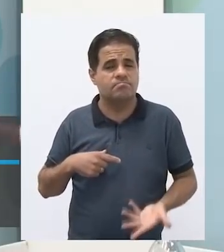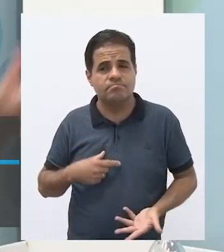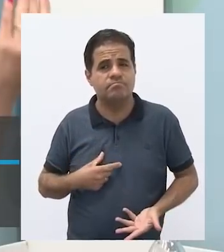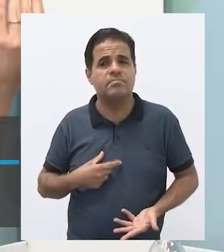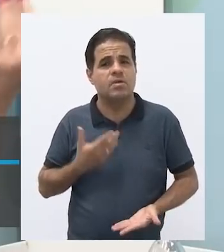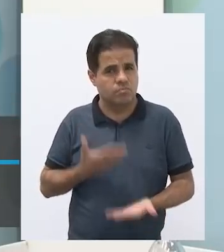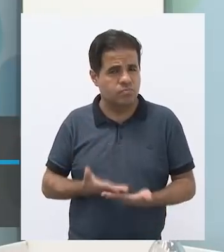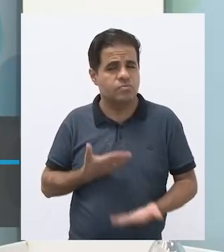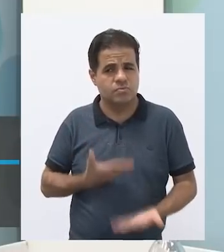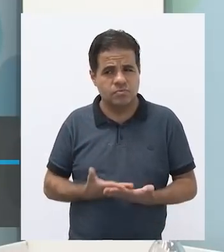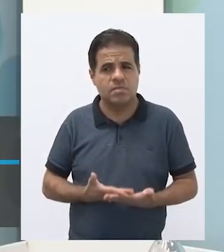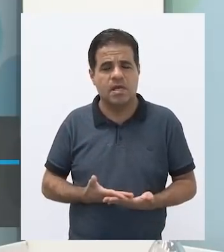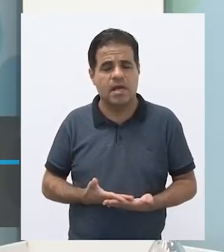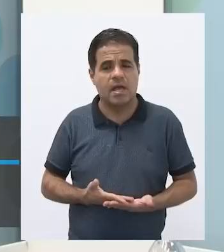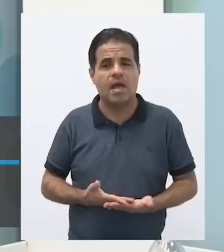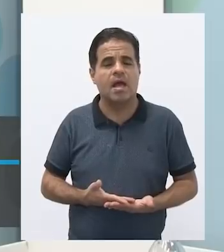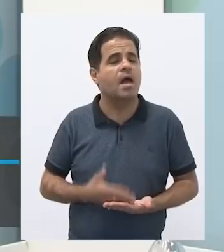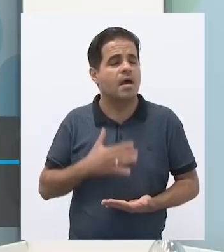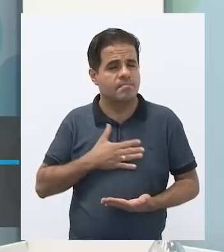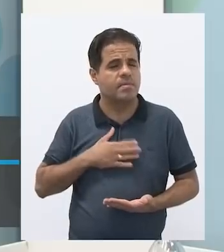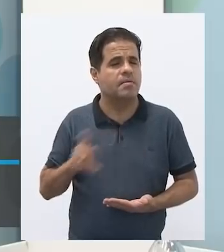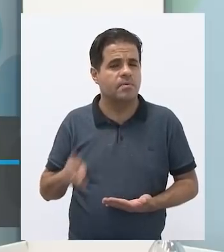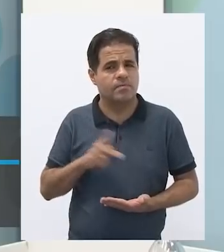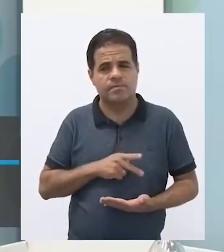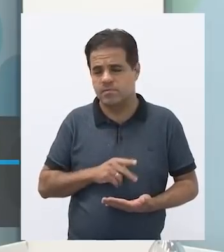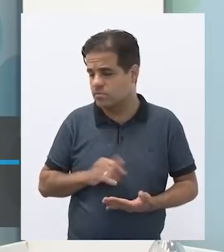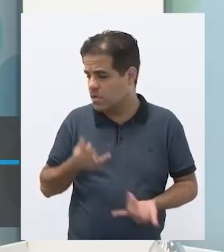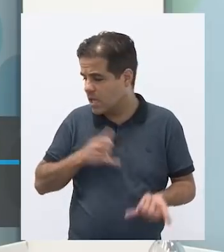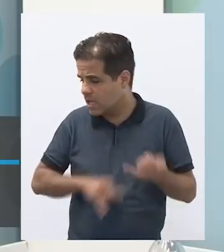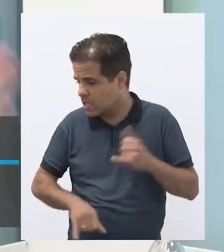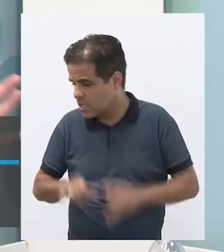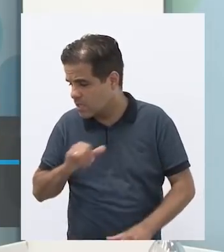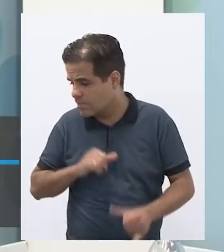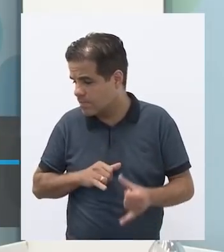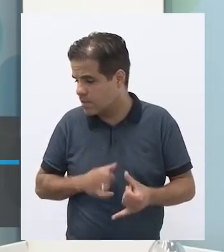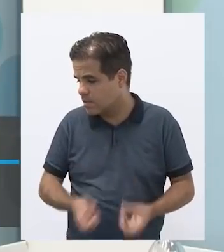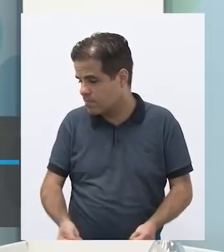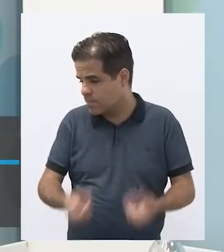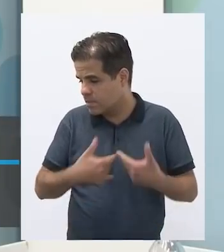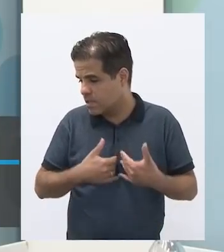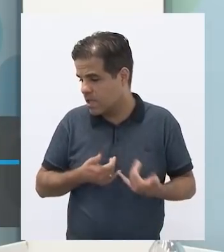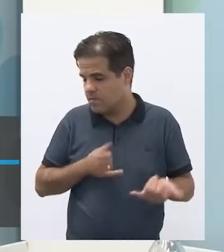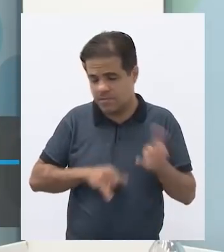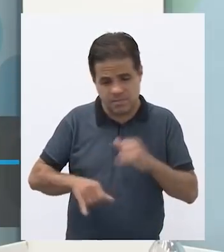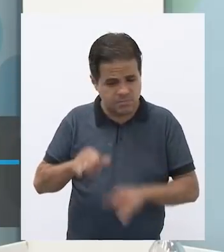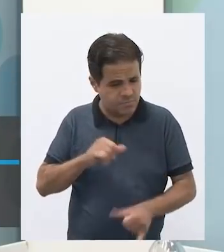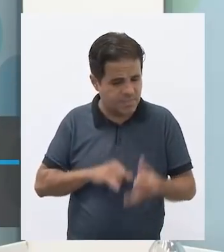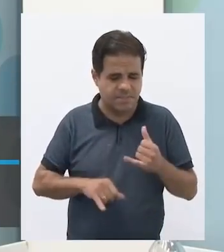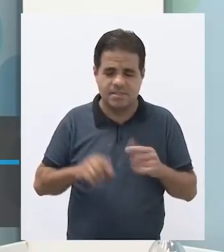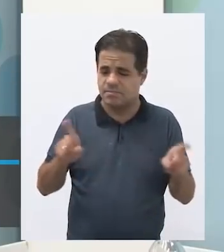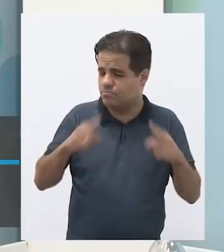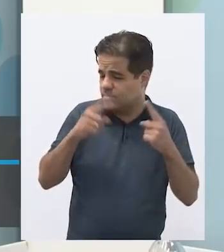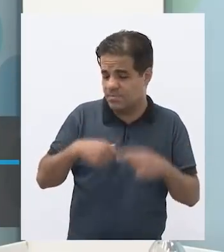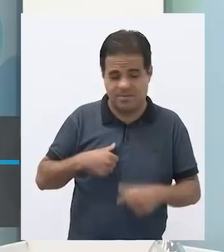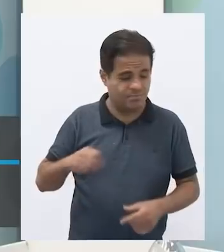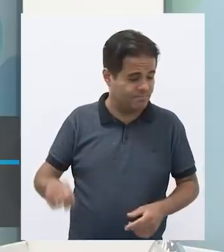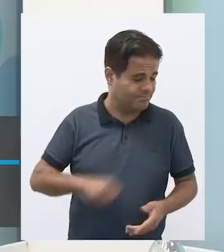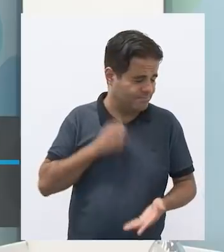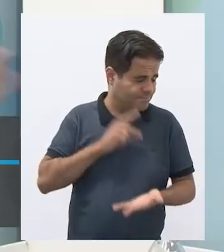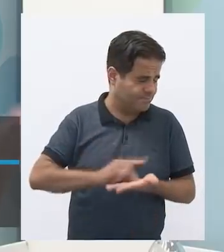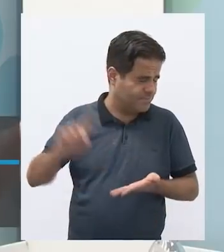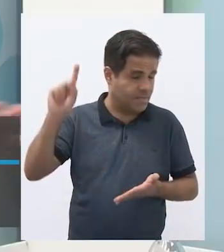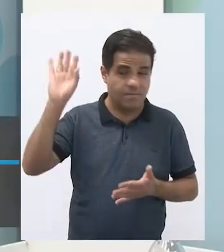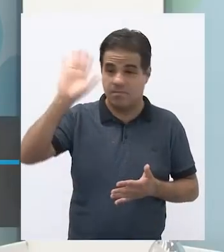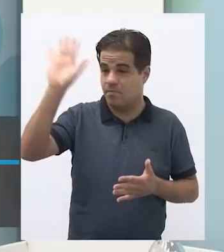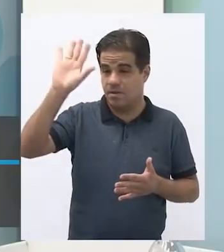eu estudei, a minha professora de química me dava essas musiquinhas e eu odiava. Então, eu parti daquilo,